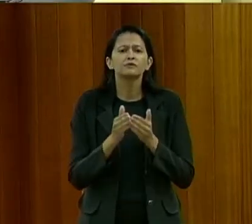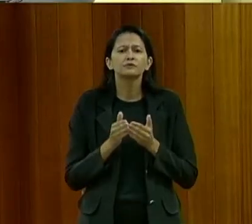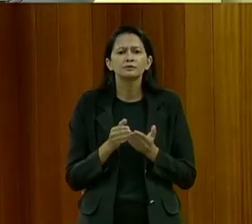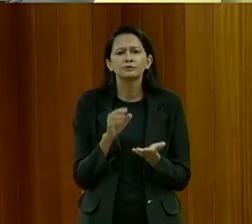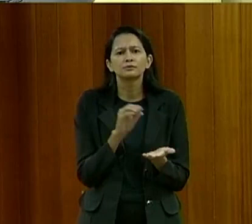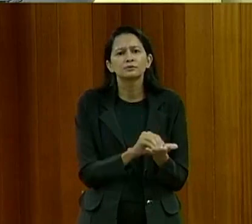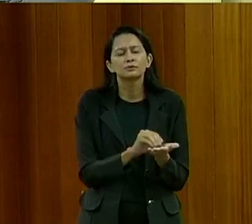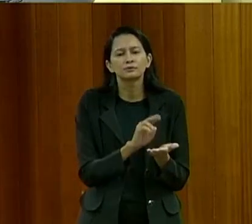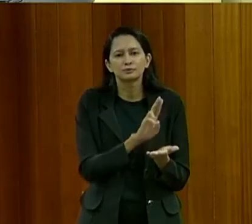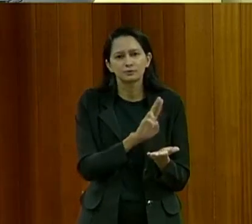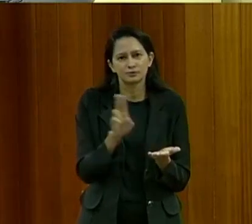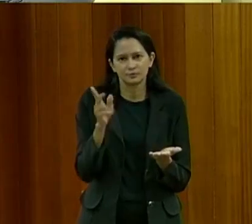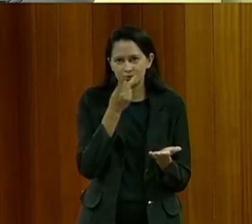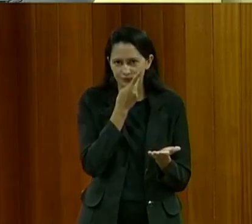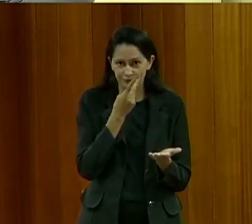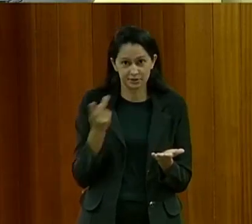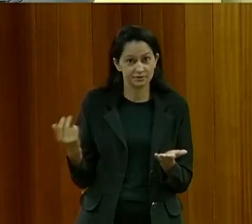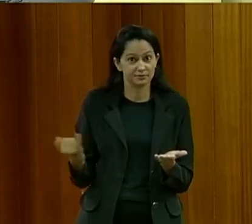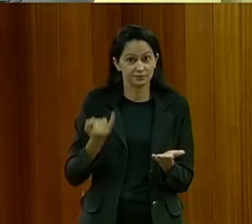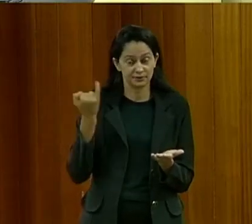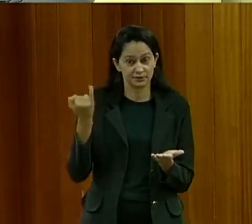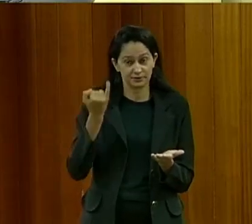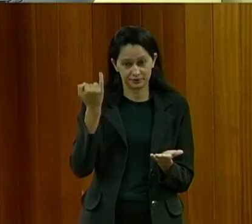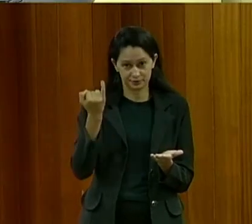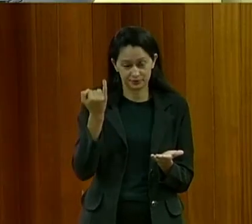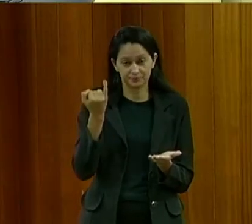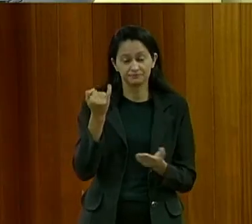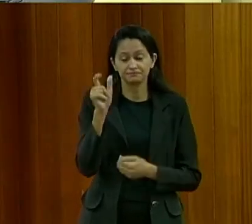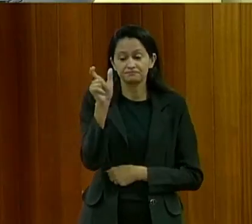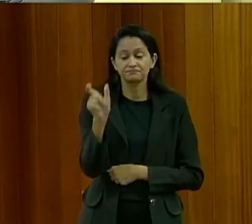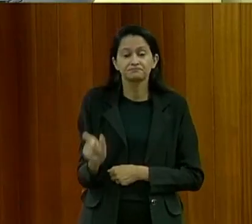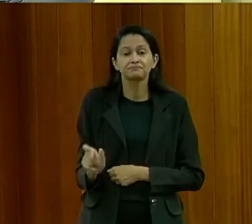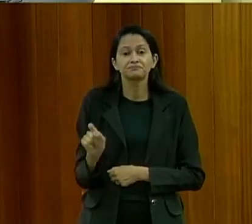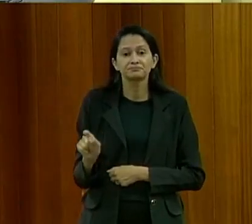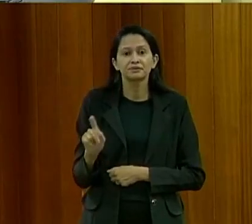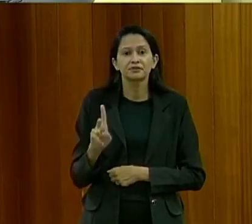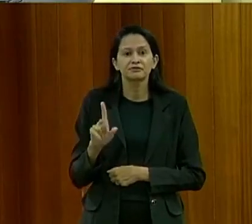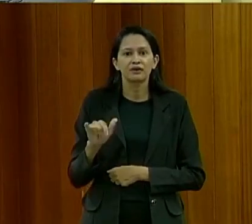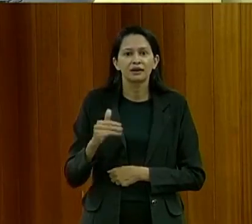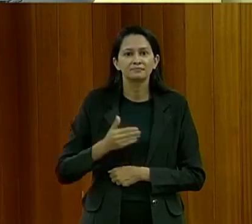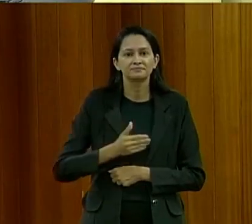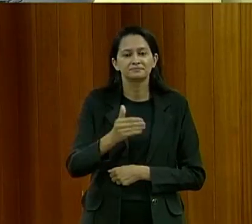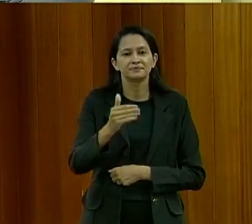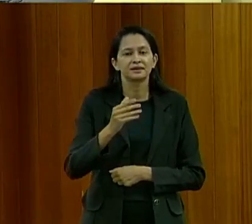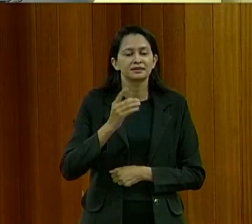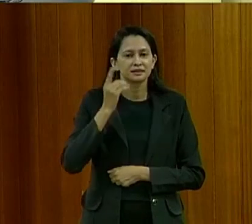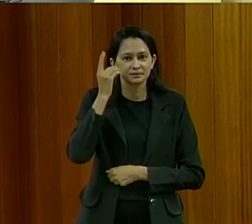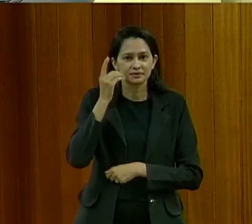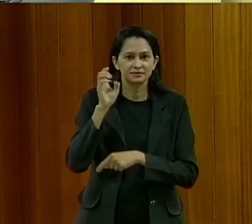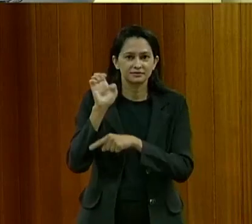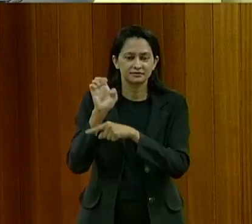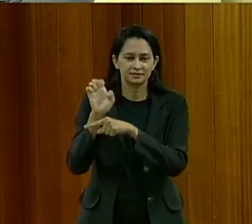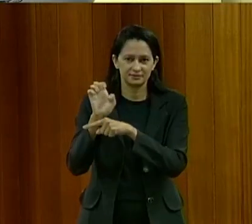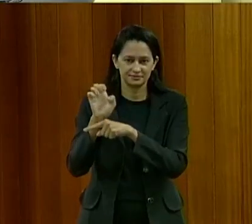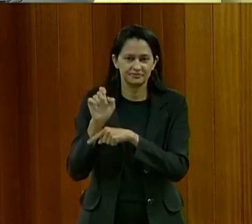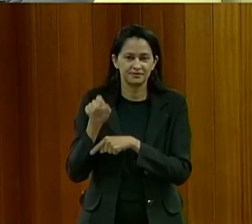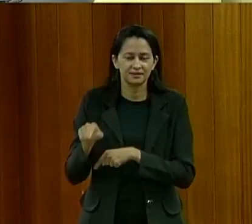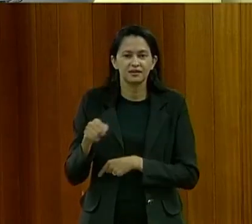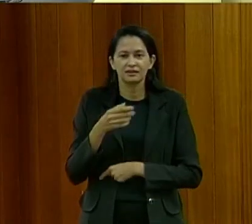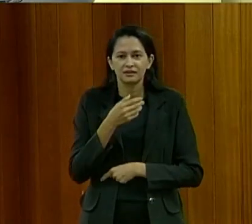manhã o próximo deputado estadual por Goiás, Santana Gomes, que nos visita no dia de